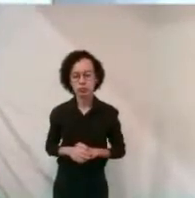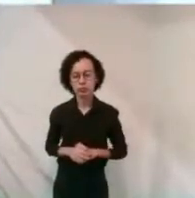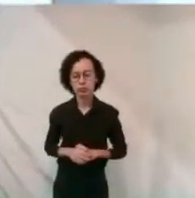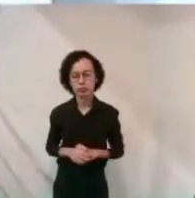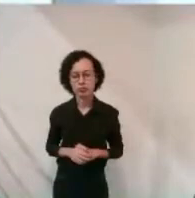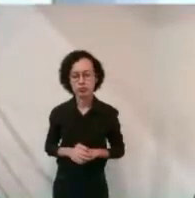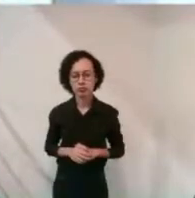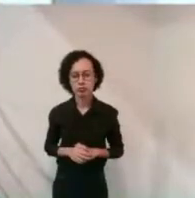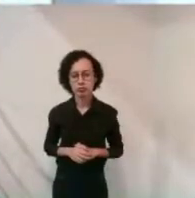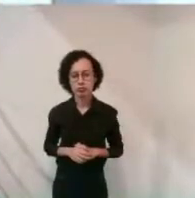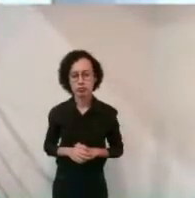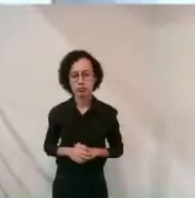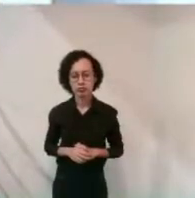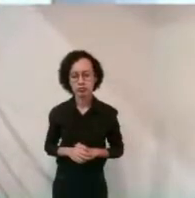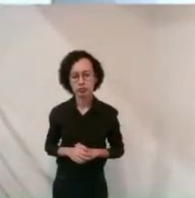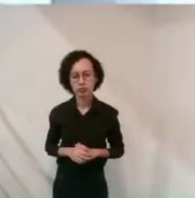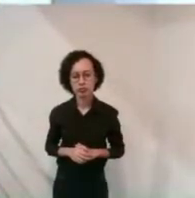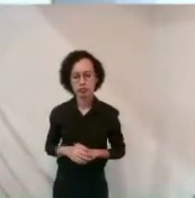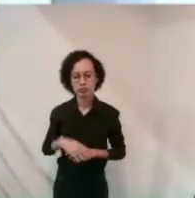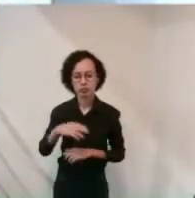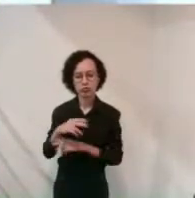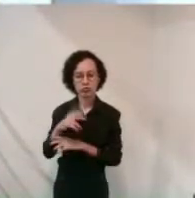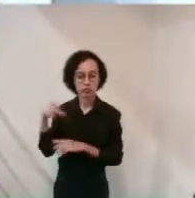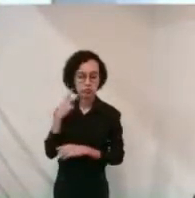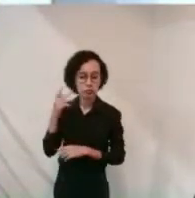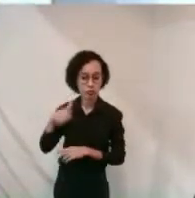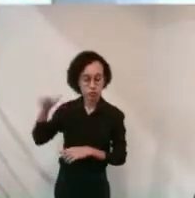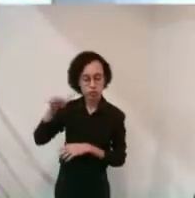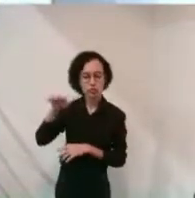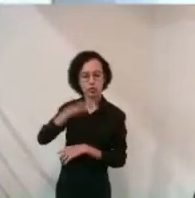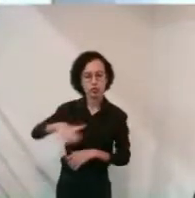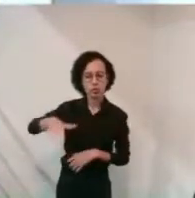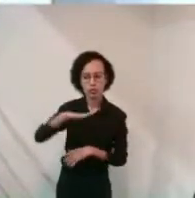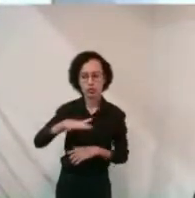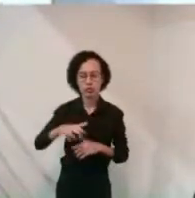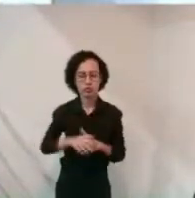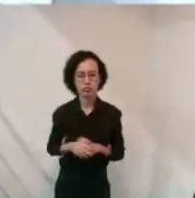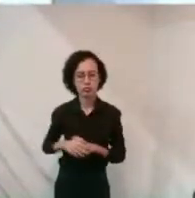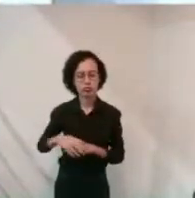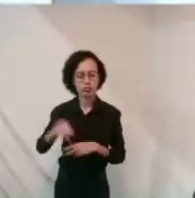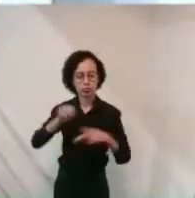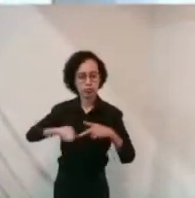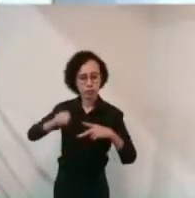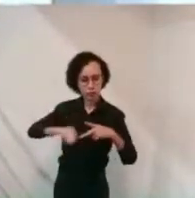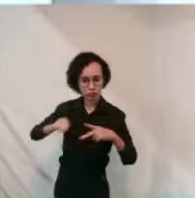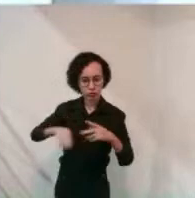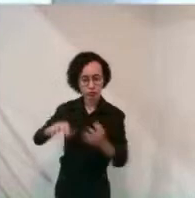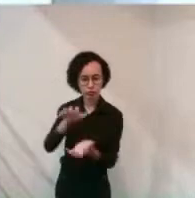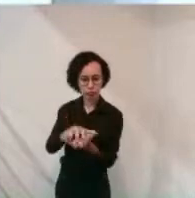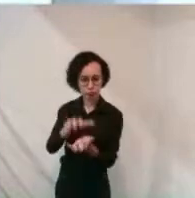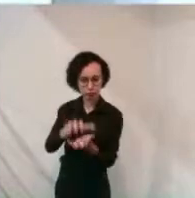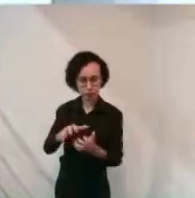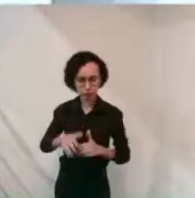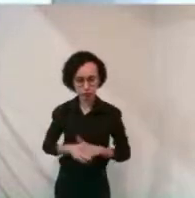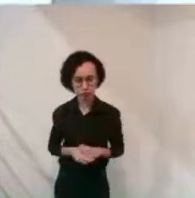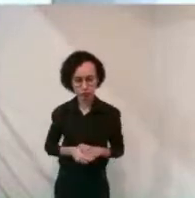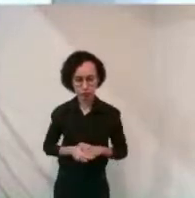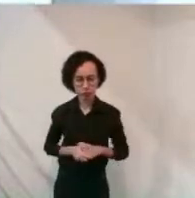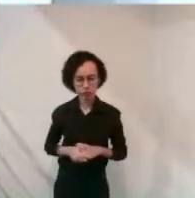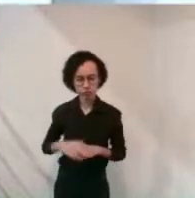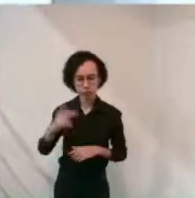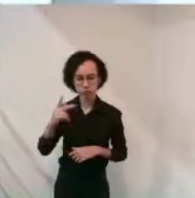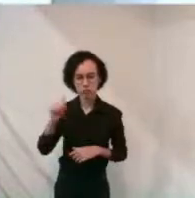autoridades: o excelentíssimo senhor Procurador-Geral de Justiça do Ministério Público de Pernambuco, Dr.